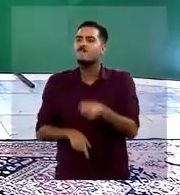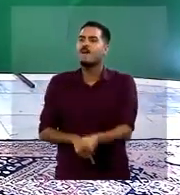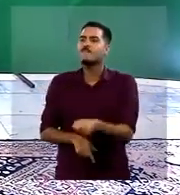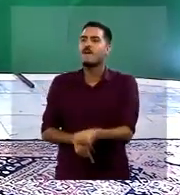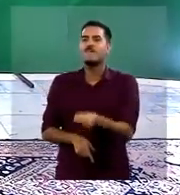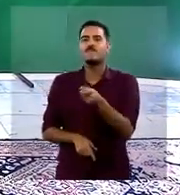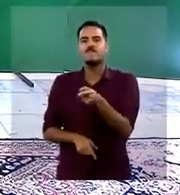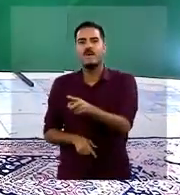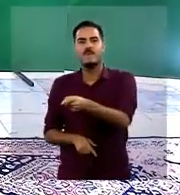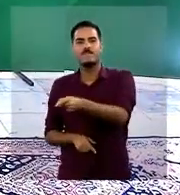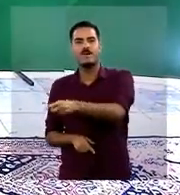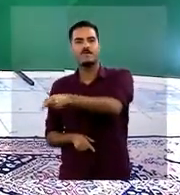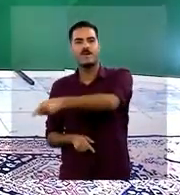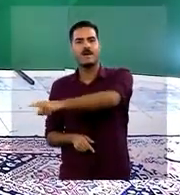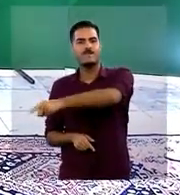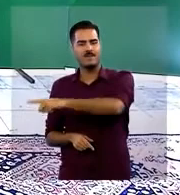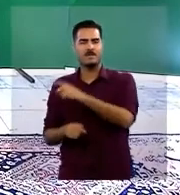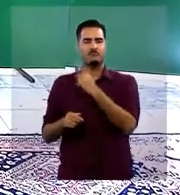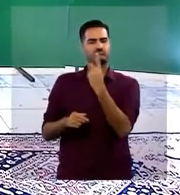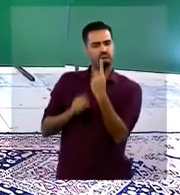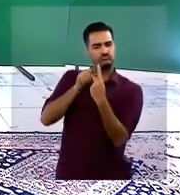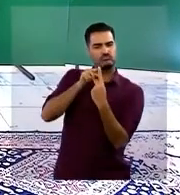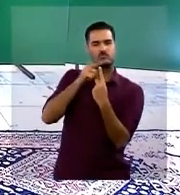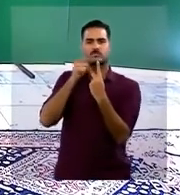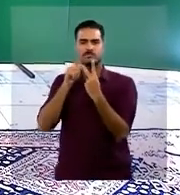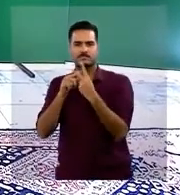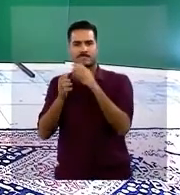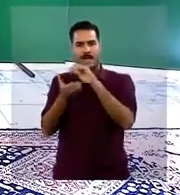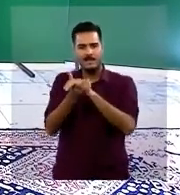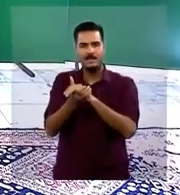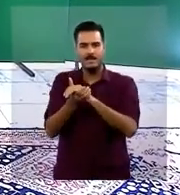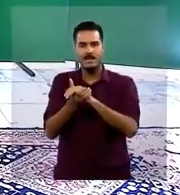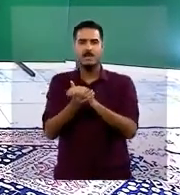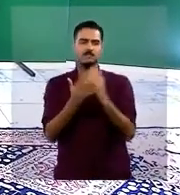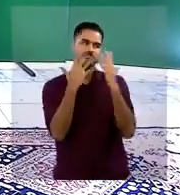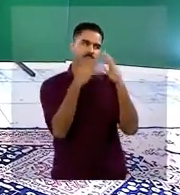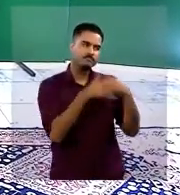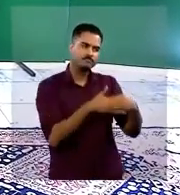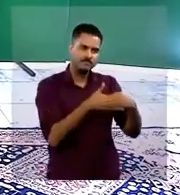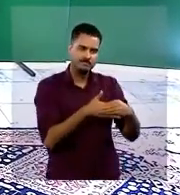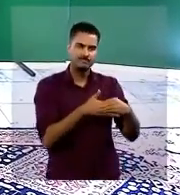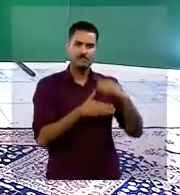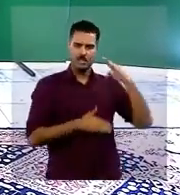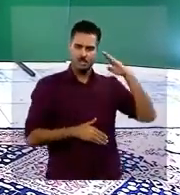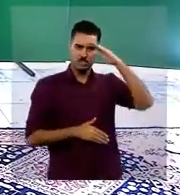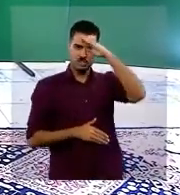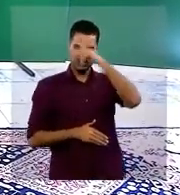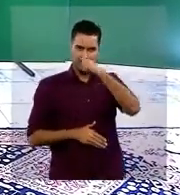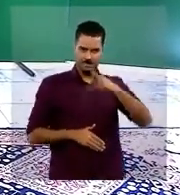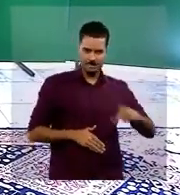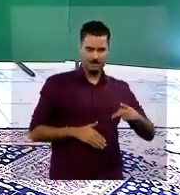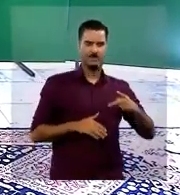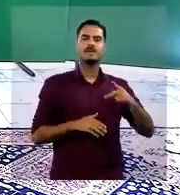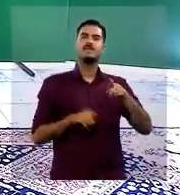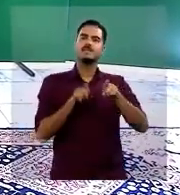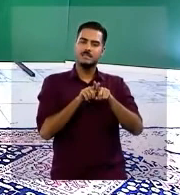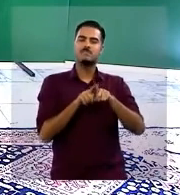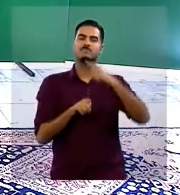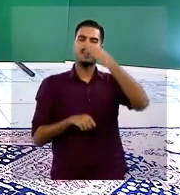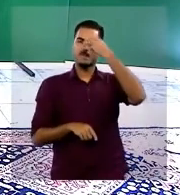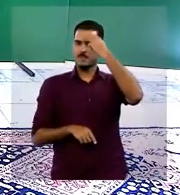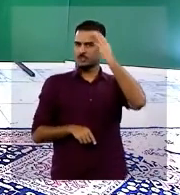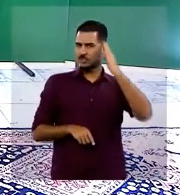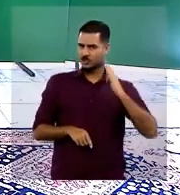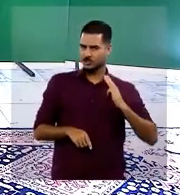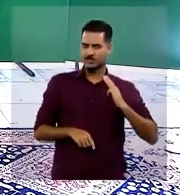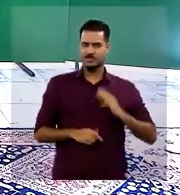seus cônjuges, aos excelentíssimos senhor Jair Bolsonaro, presidente da República, e senhora Michele